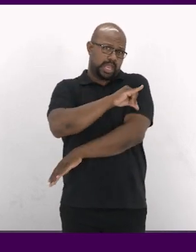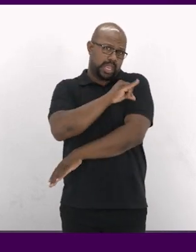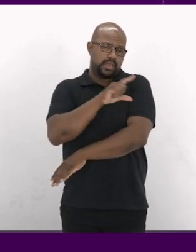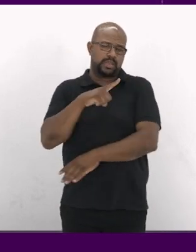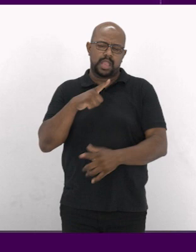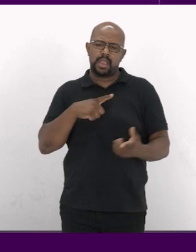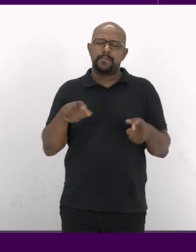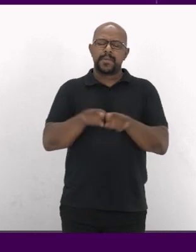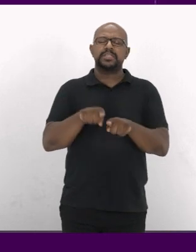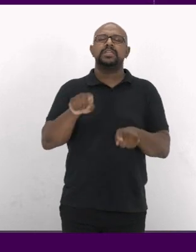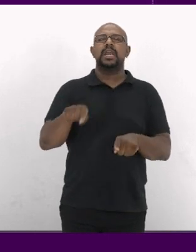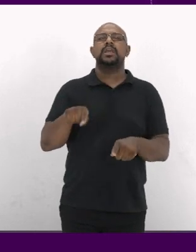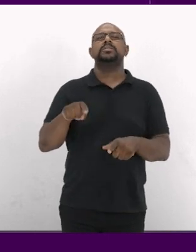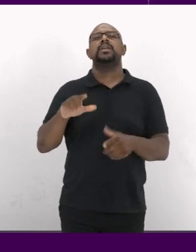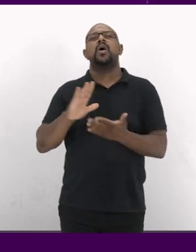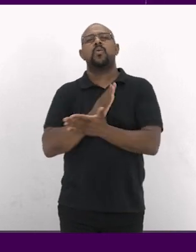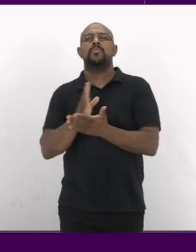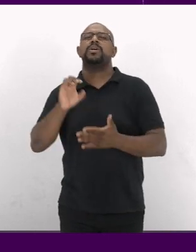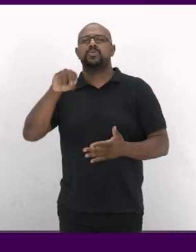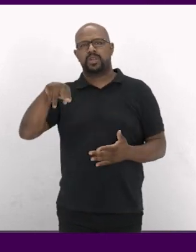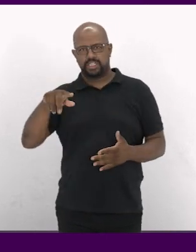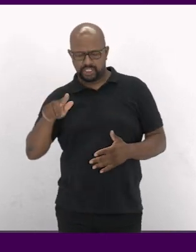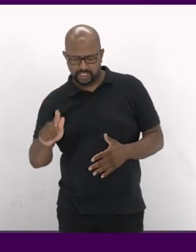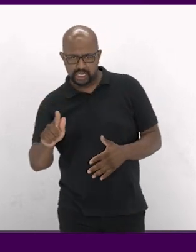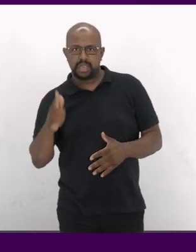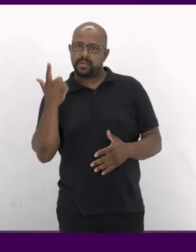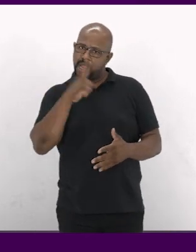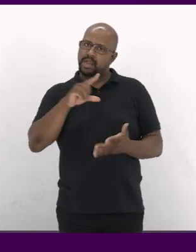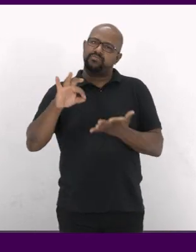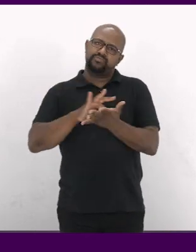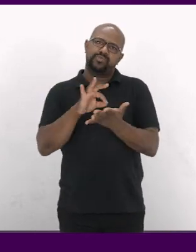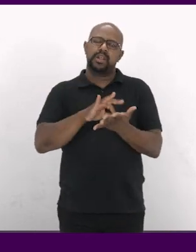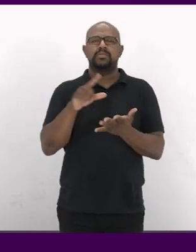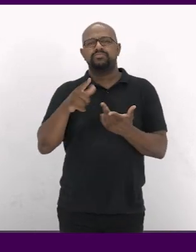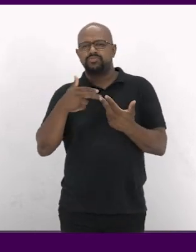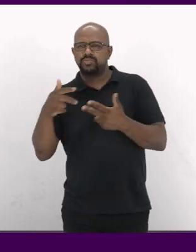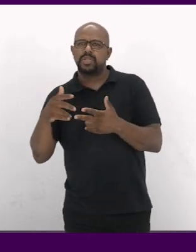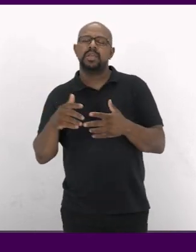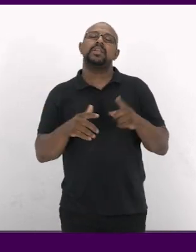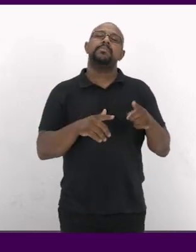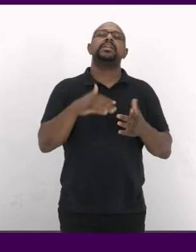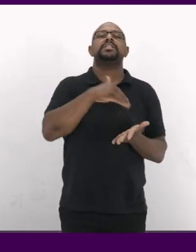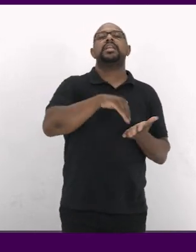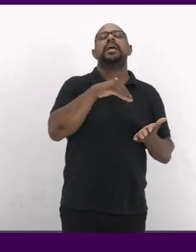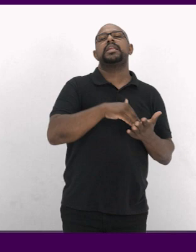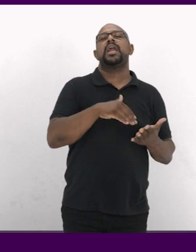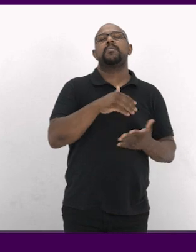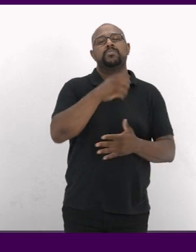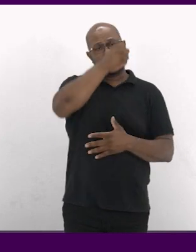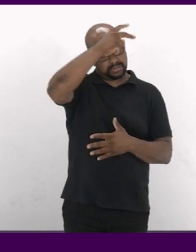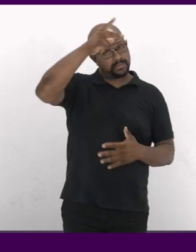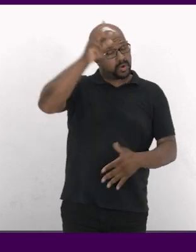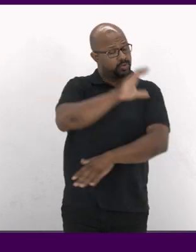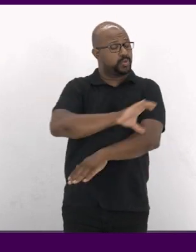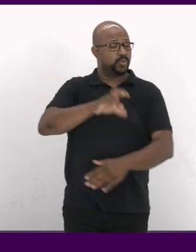parceria entre organizações da sociedade civil, selecionadas via MIROSC, e a Secretaria Municipal de